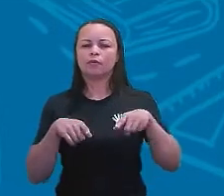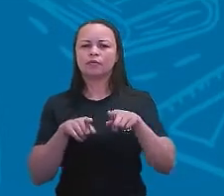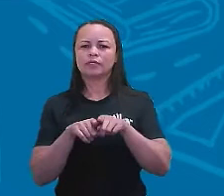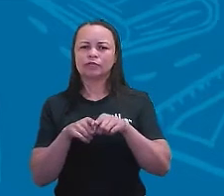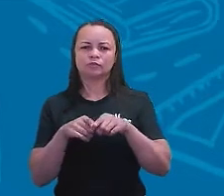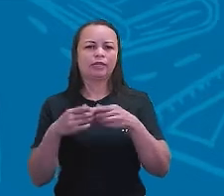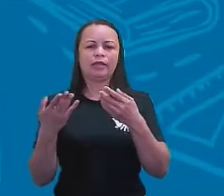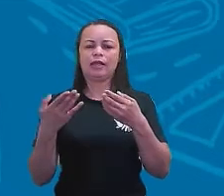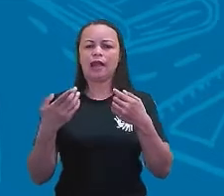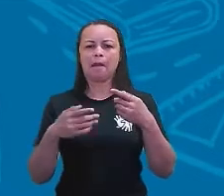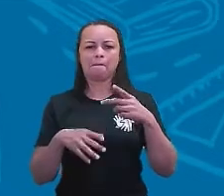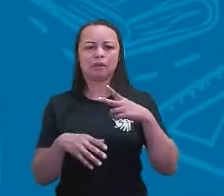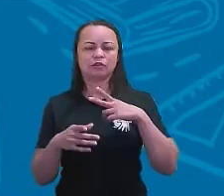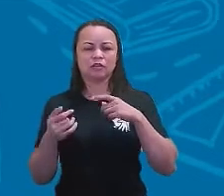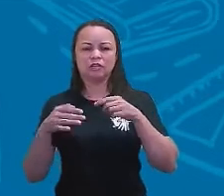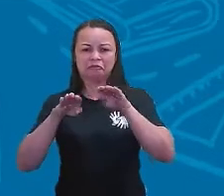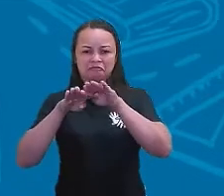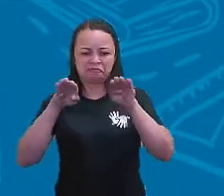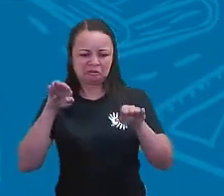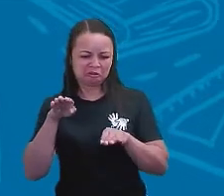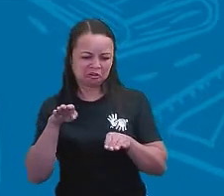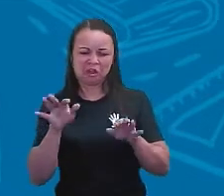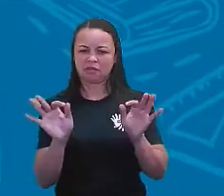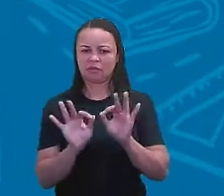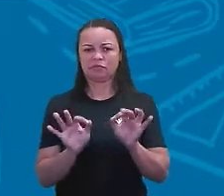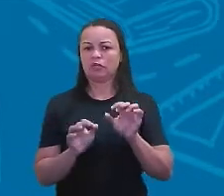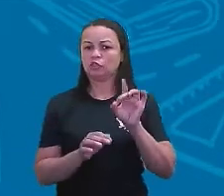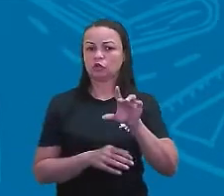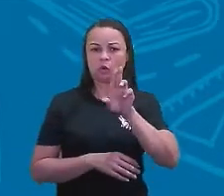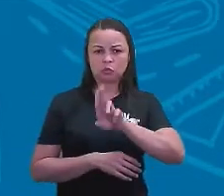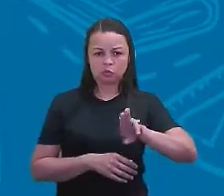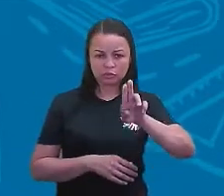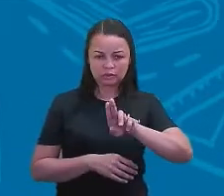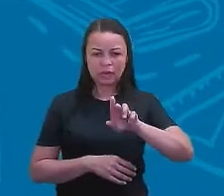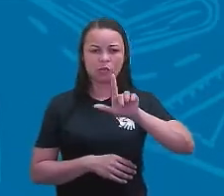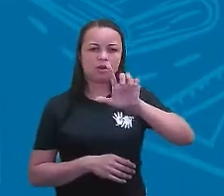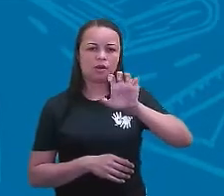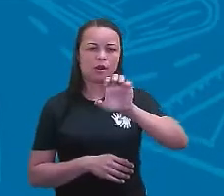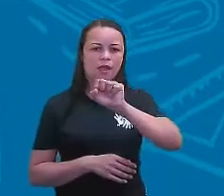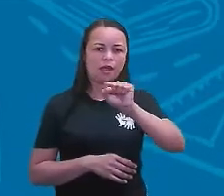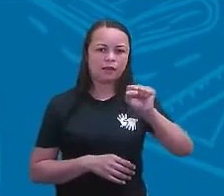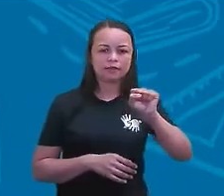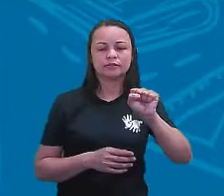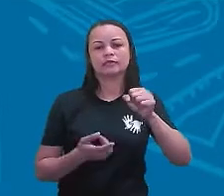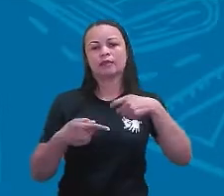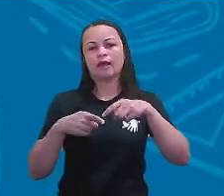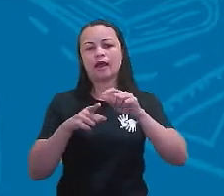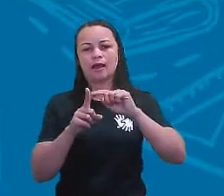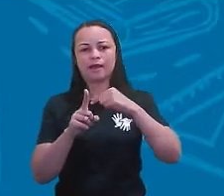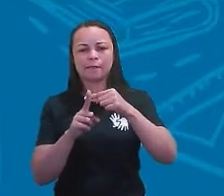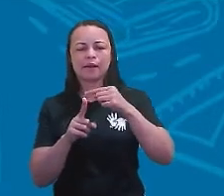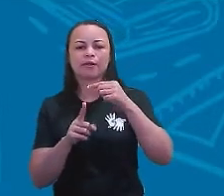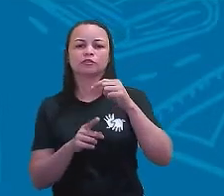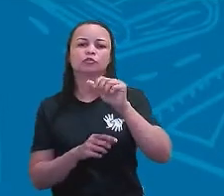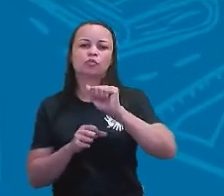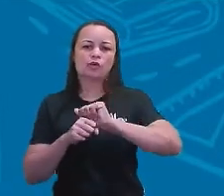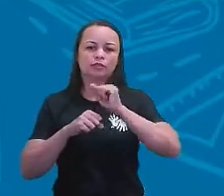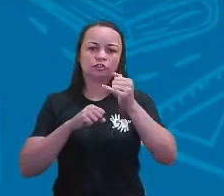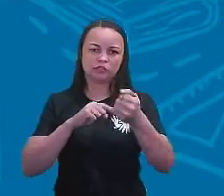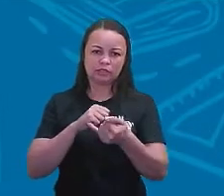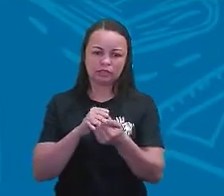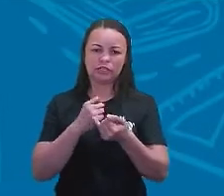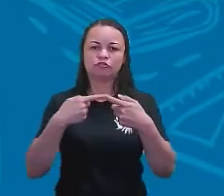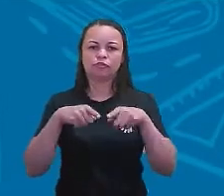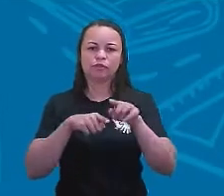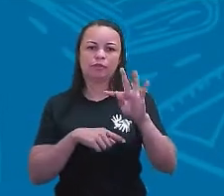para inferioridade. É só usar o less, adjetivo e em seguida than, para dizer que é menos que